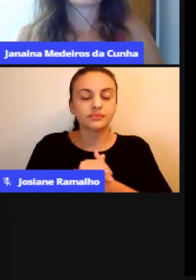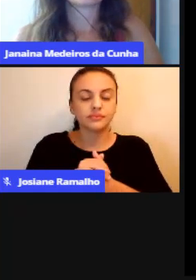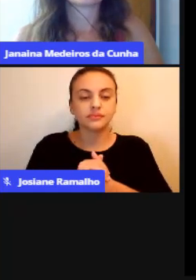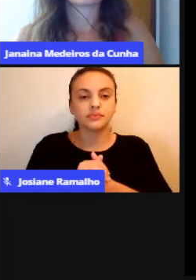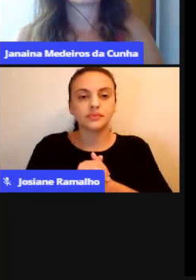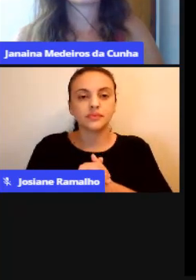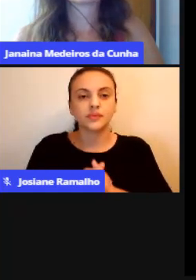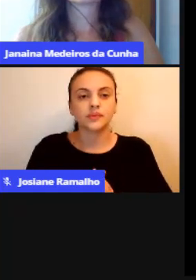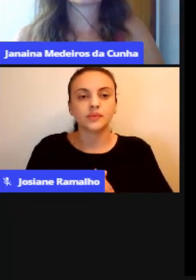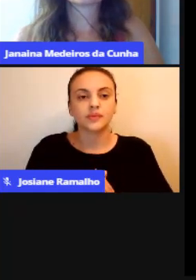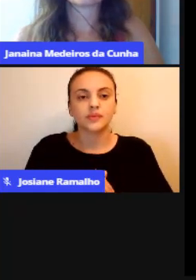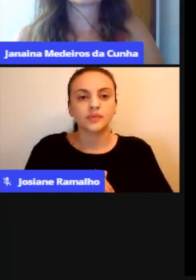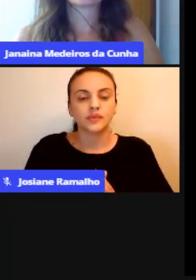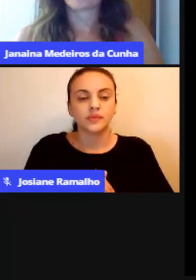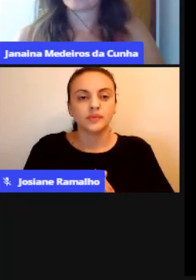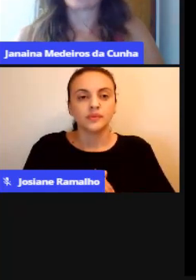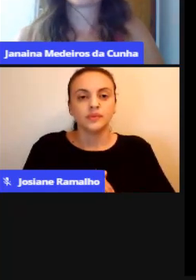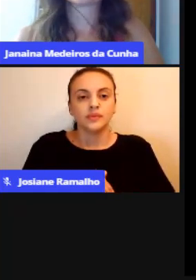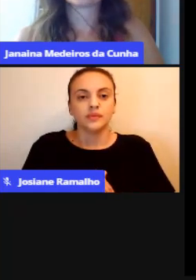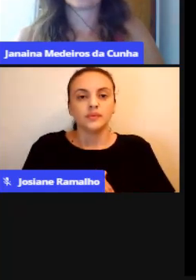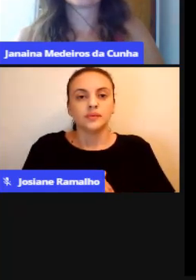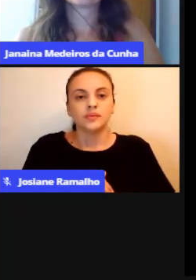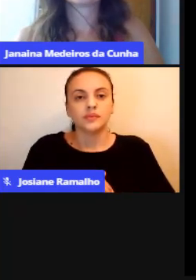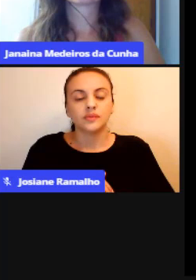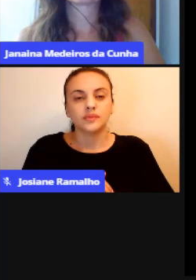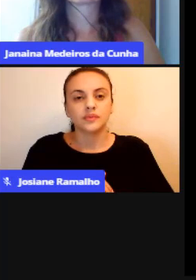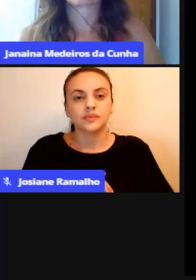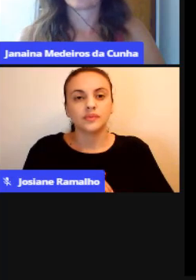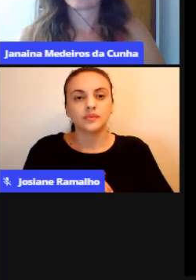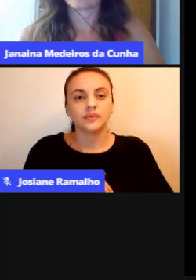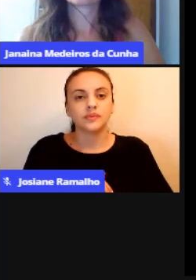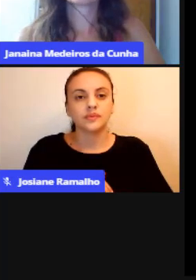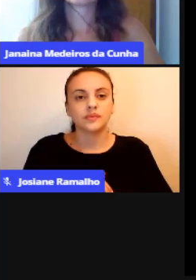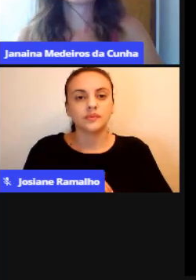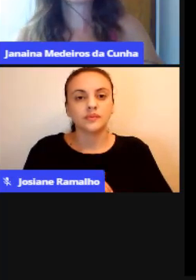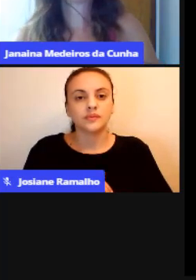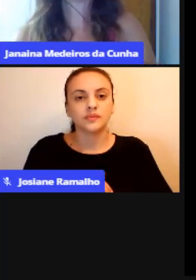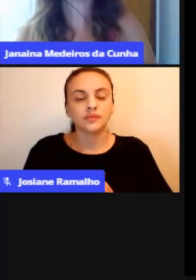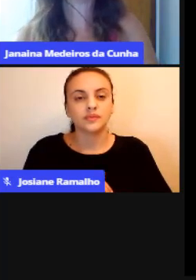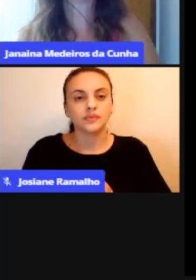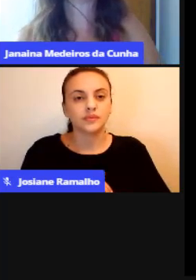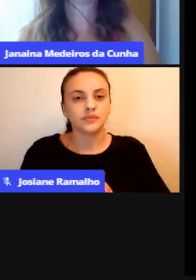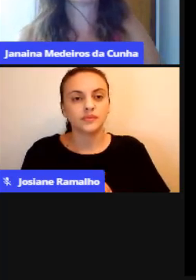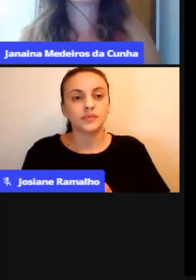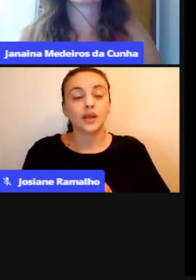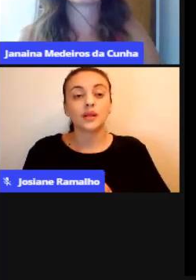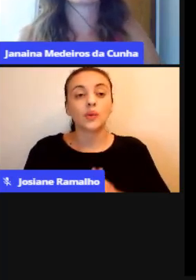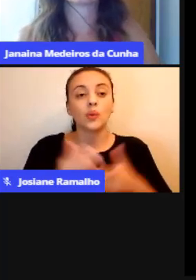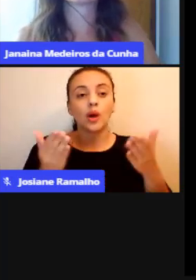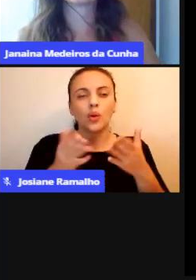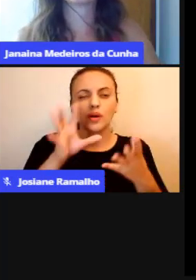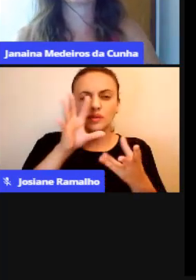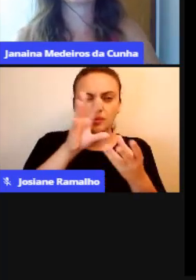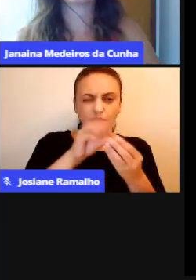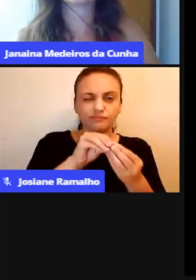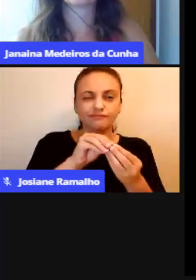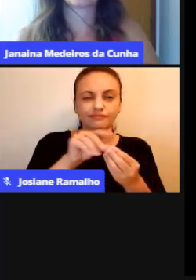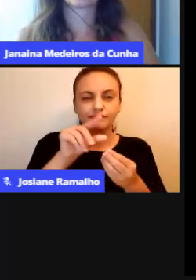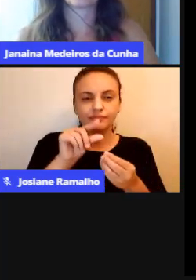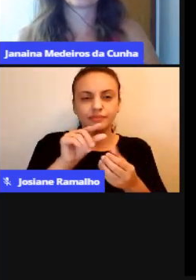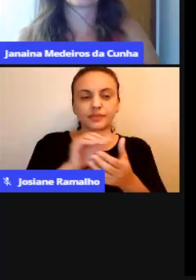Bom, no próximo slide, pode passar o próximo slide. Então, resumindo aqui, para estar falando